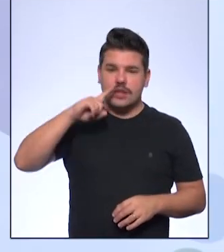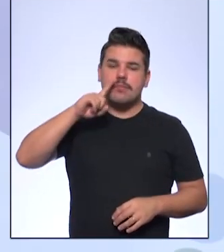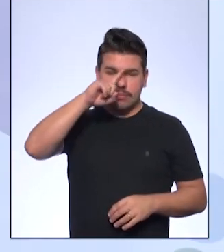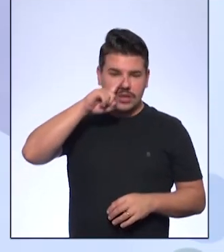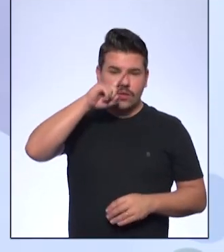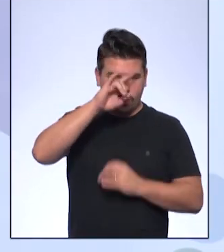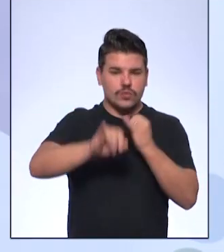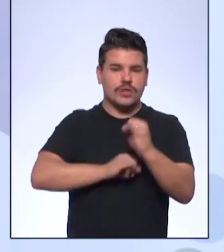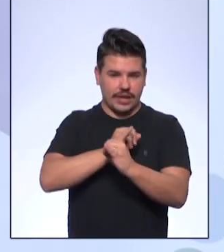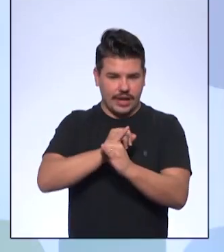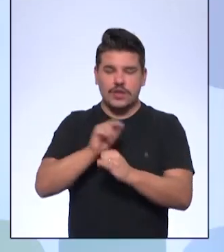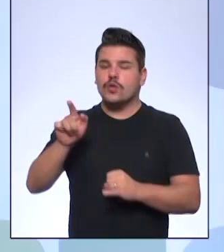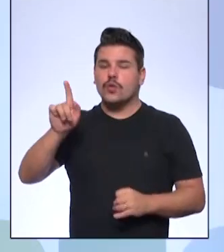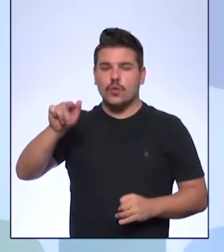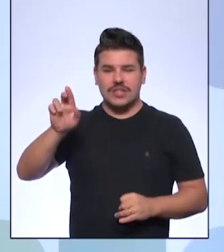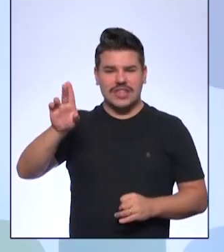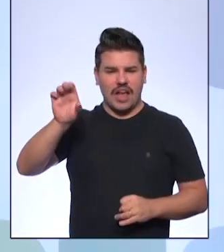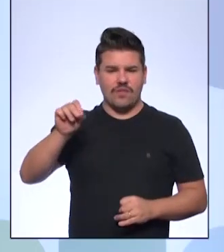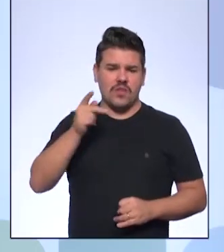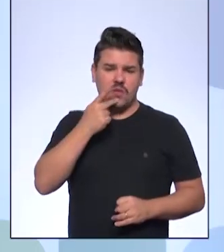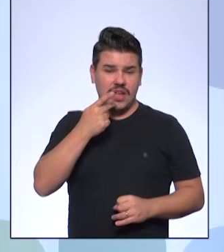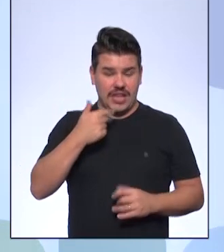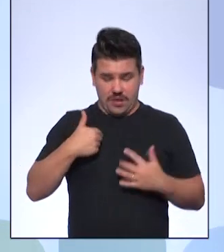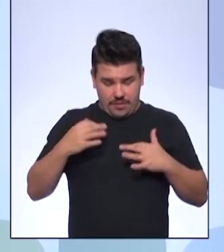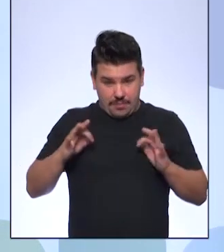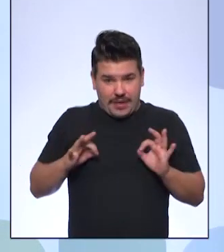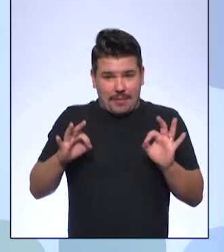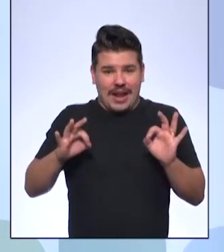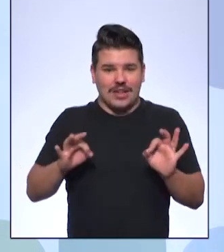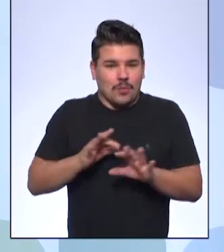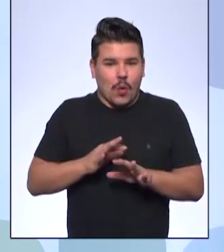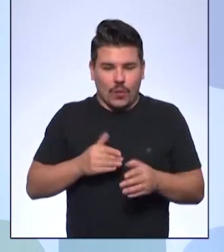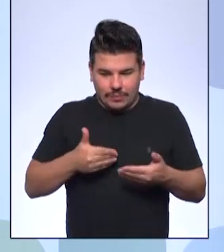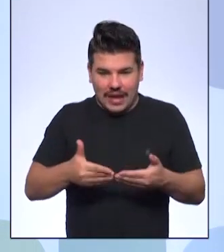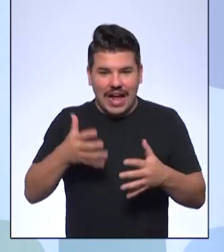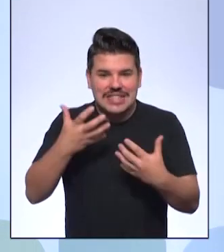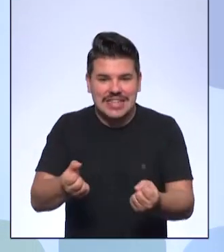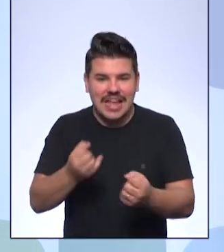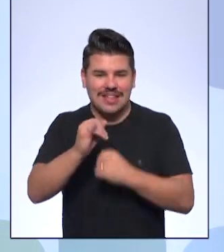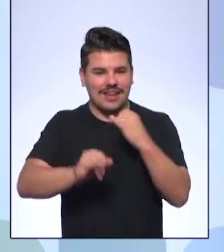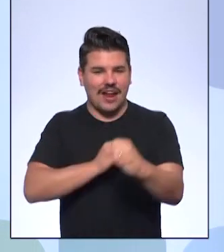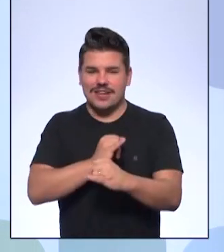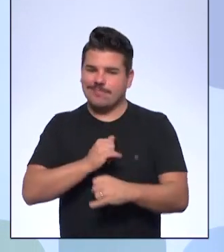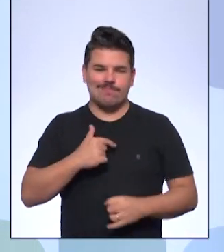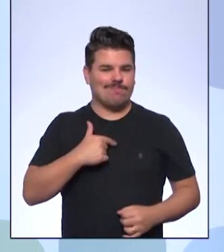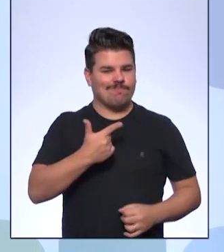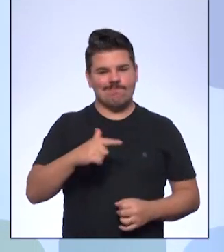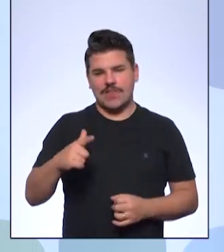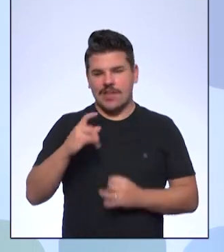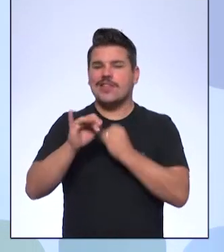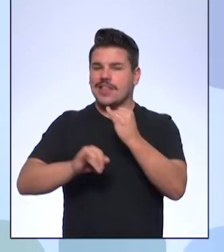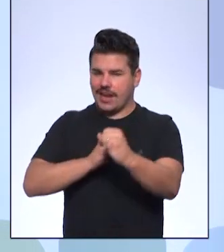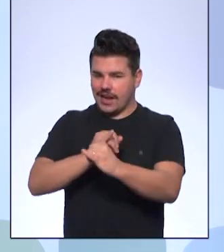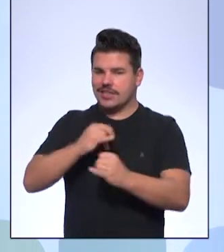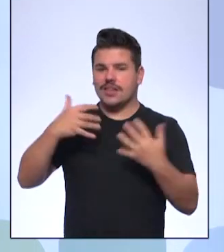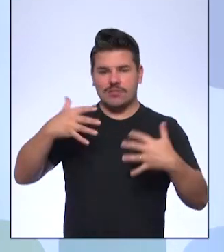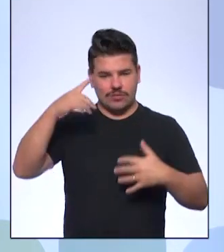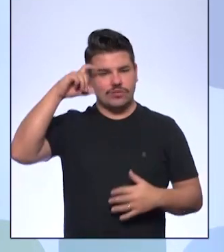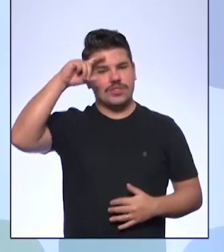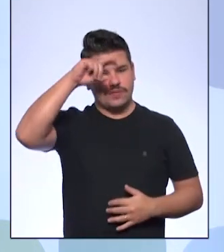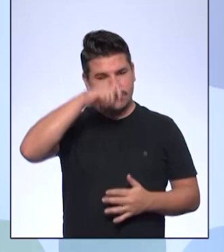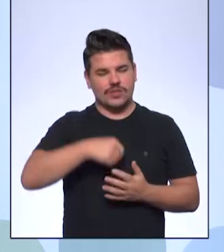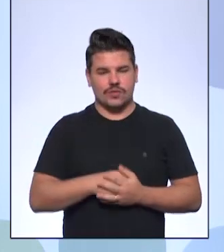internet. Já o Gustavo falou que ele não está preparado e que é uma coisa muito difícil de lidar.